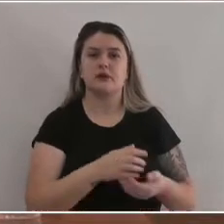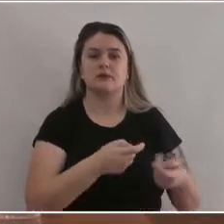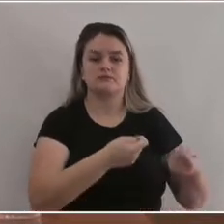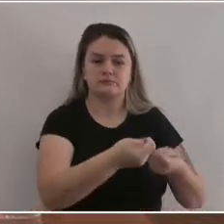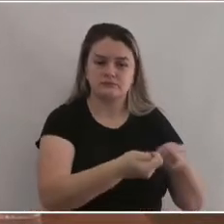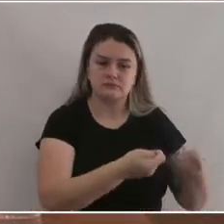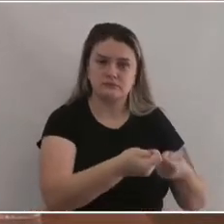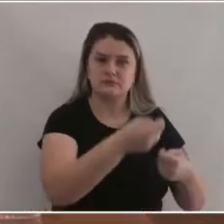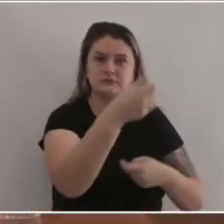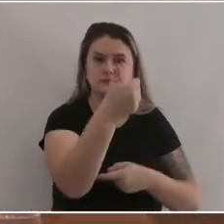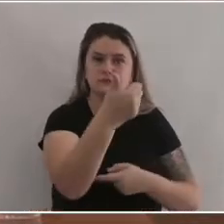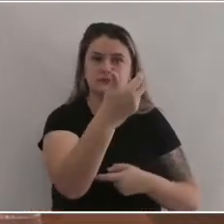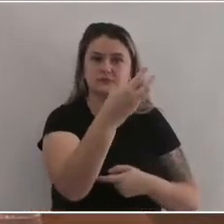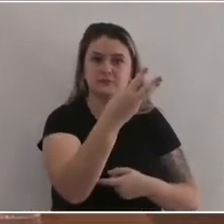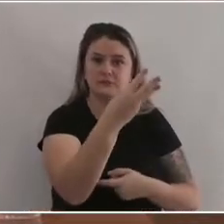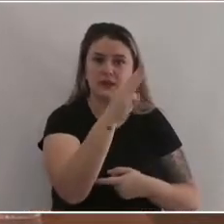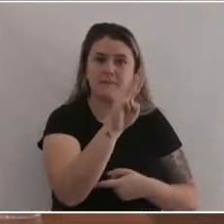foram